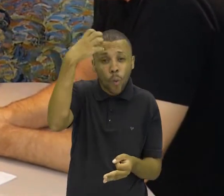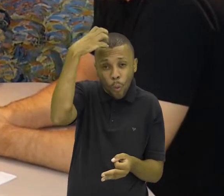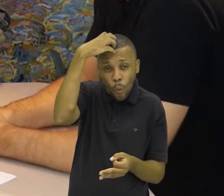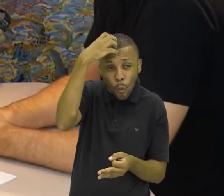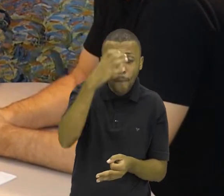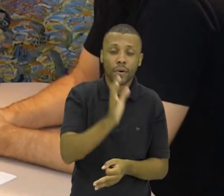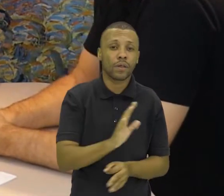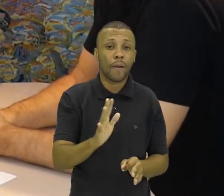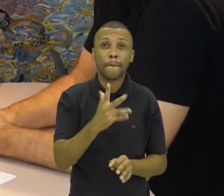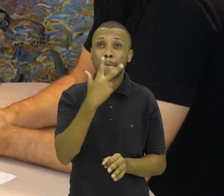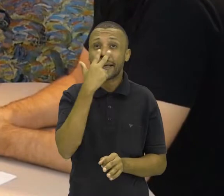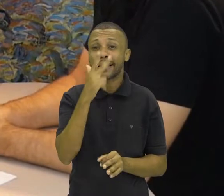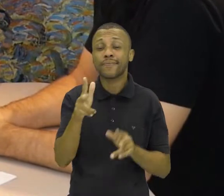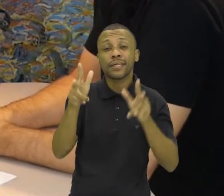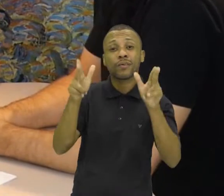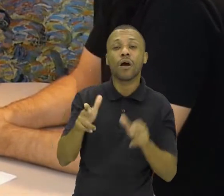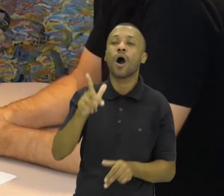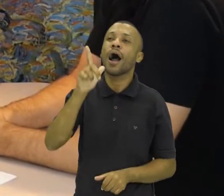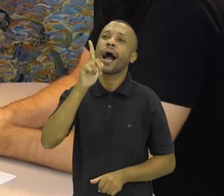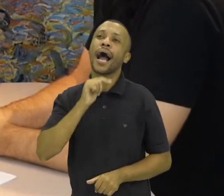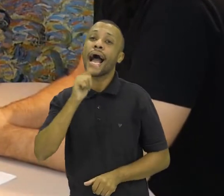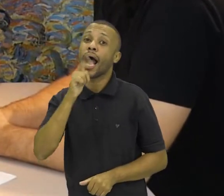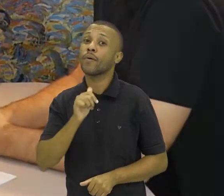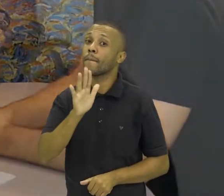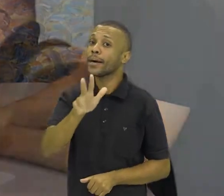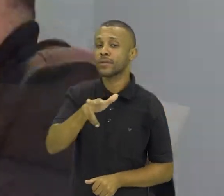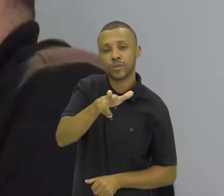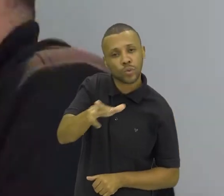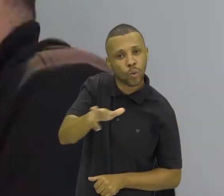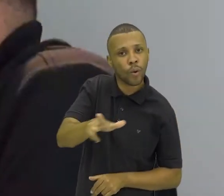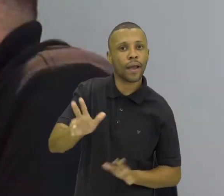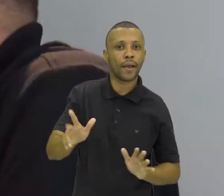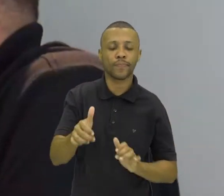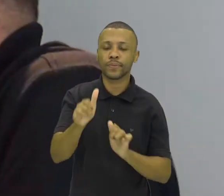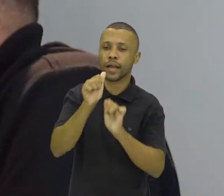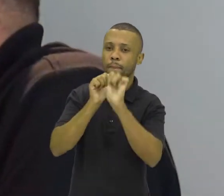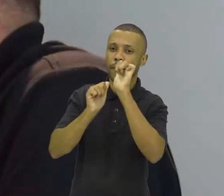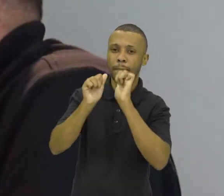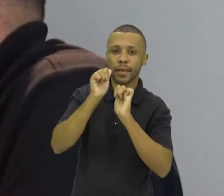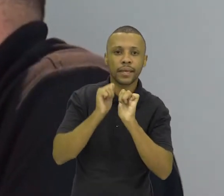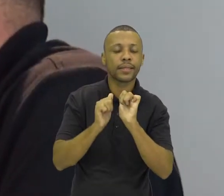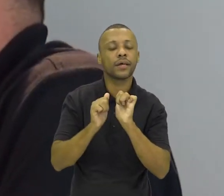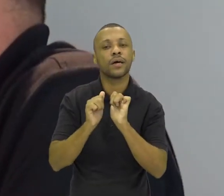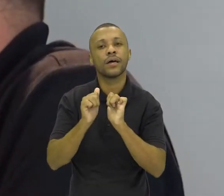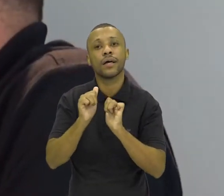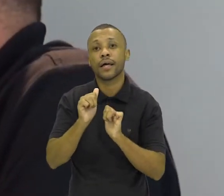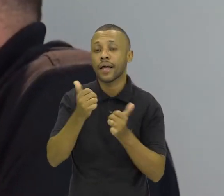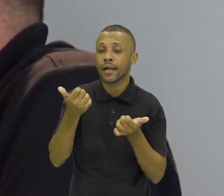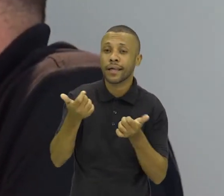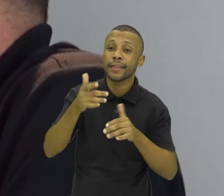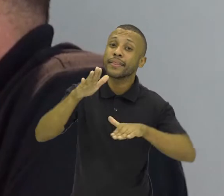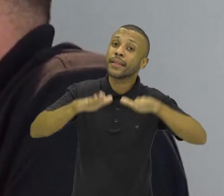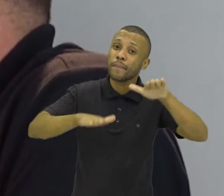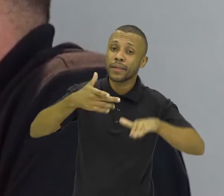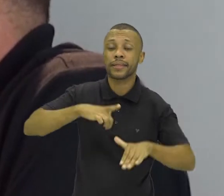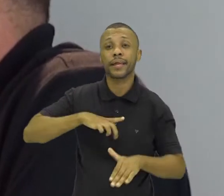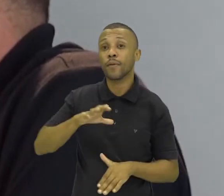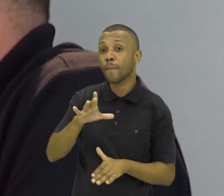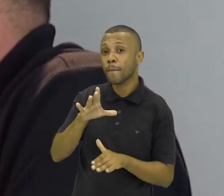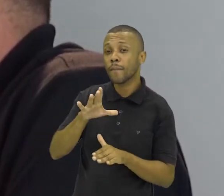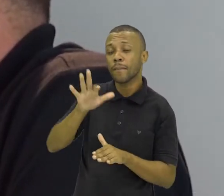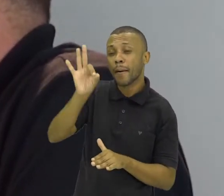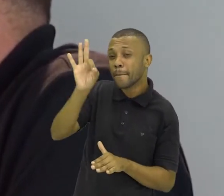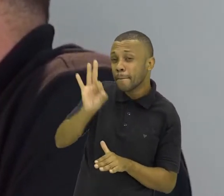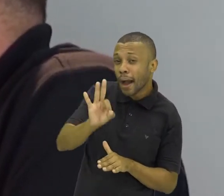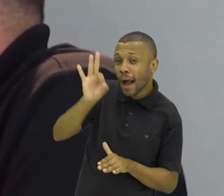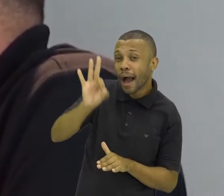equivalente à água, e não é. Tá? E a nível de lei não importa nem isso, né? Porque na verdade a lei hoje é zero. O que existe é